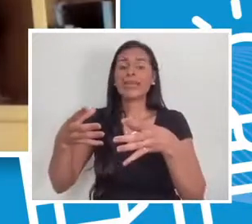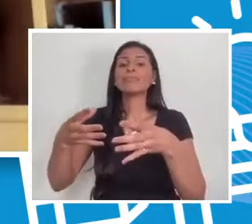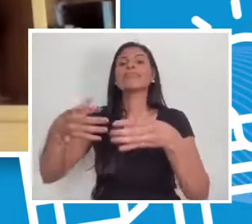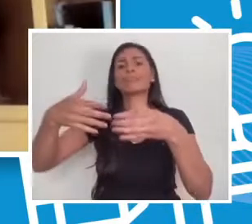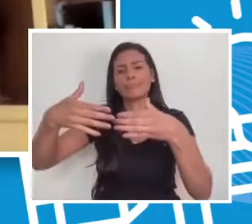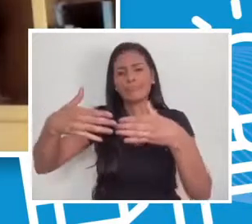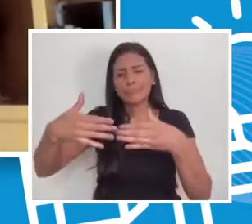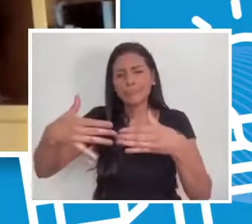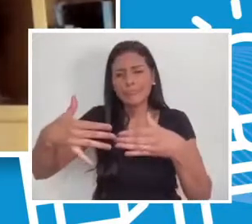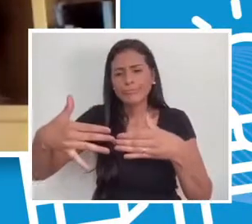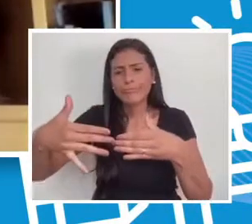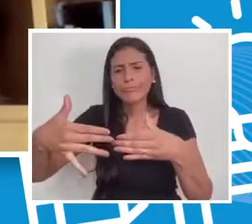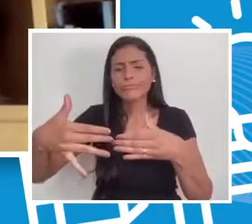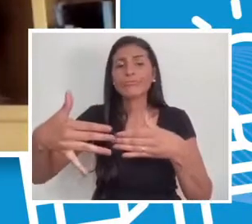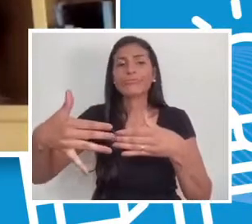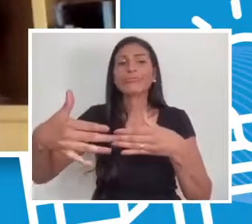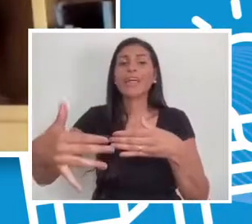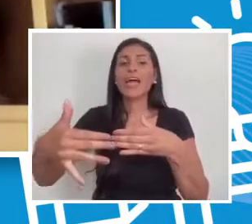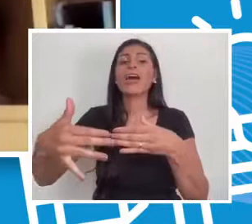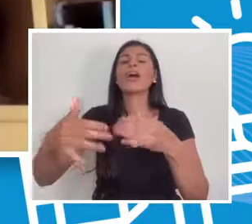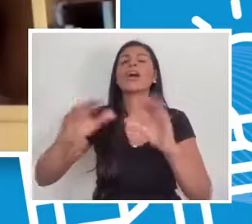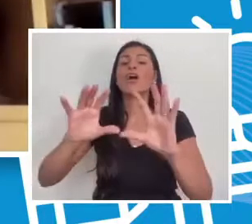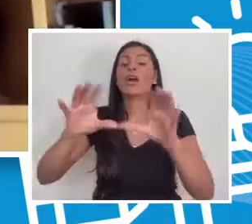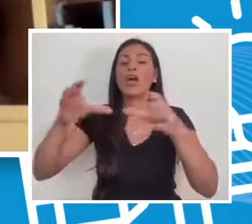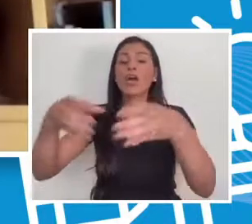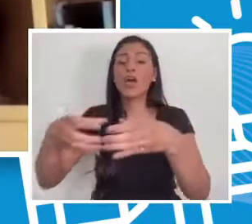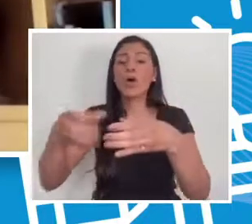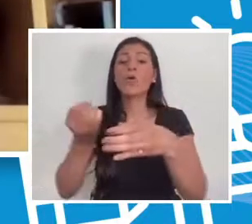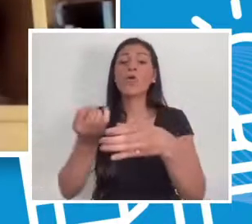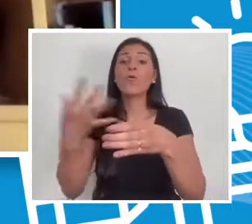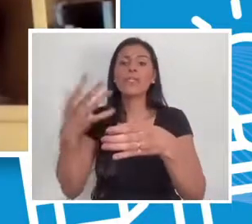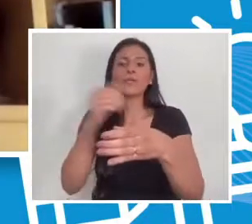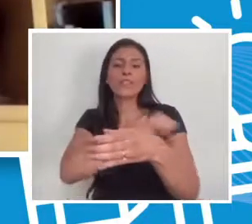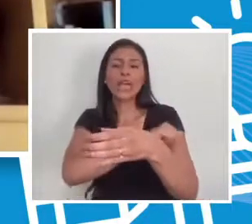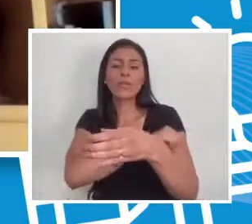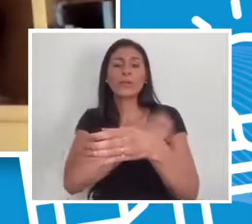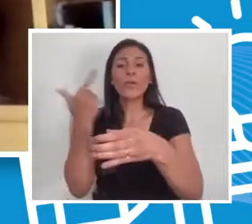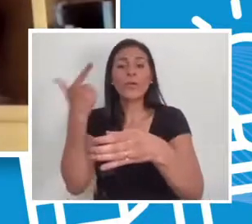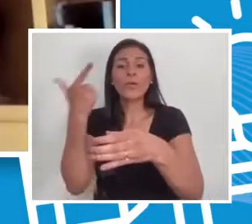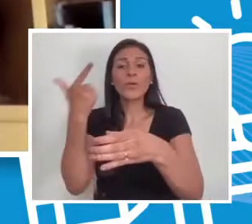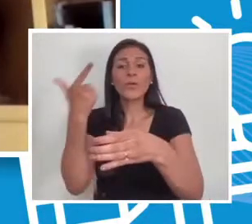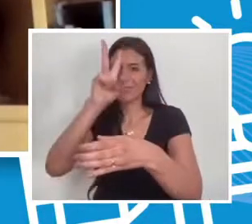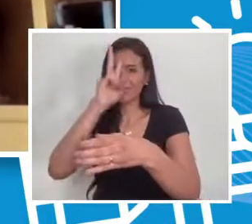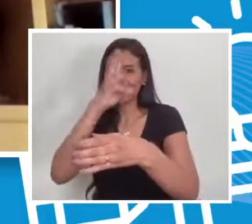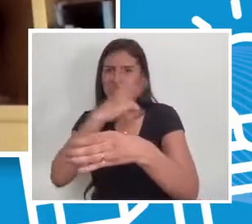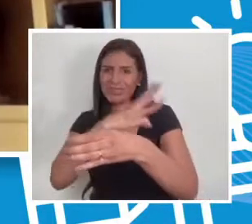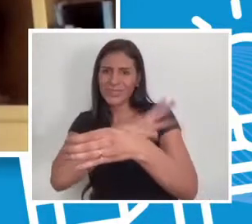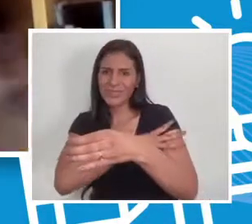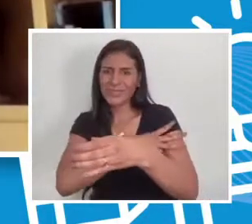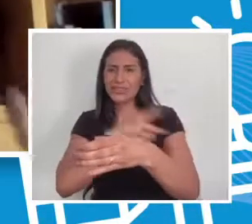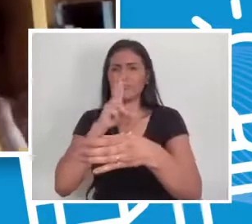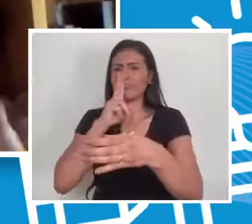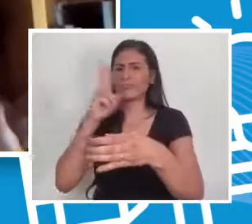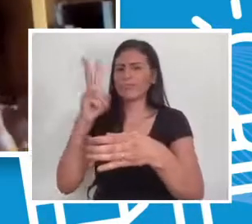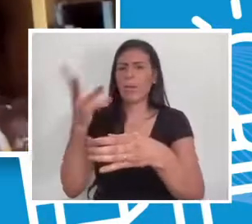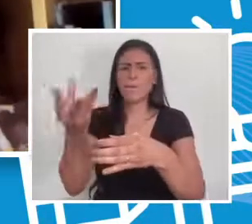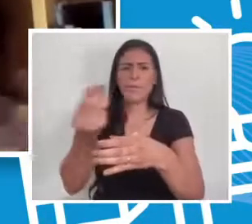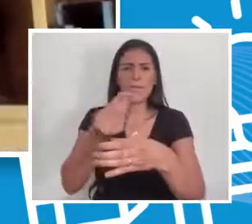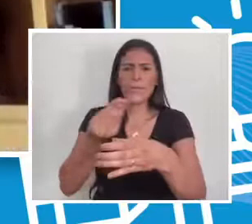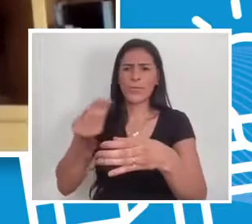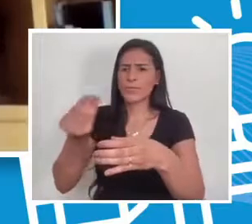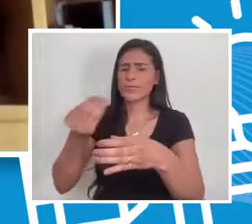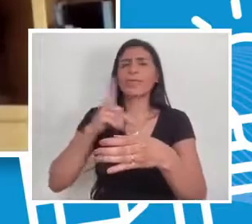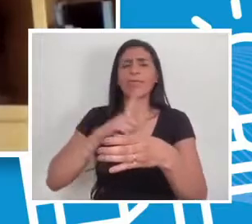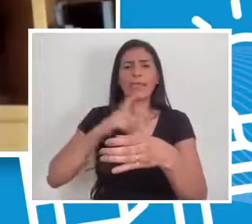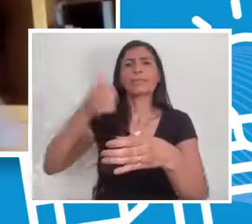de 10%, o número de estudantes que vai chegar à terceira série do ensino médio e ou vai ser reprovado ou